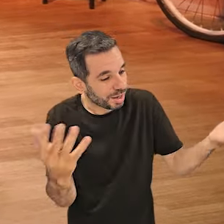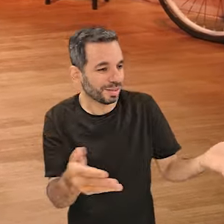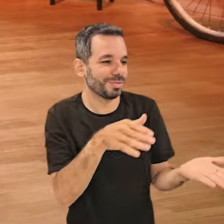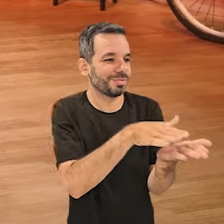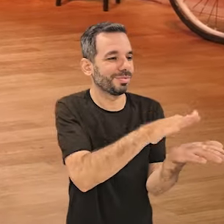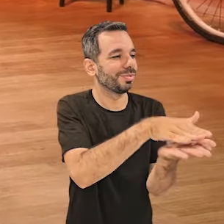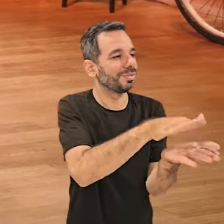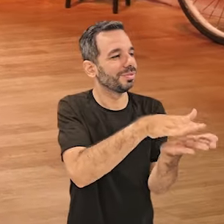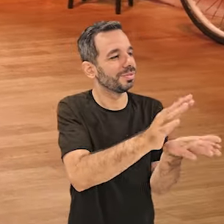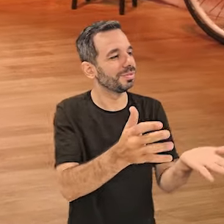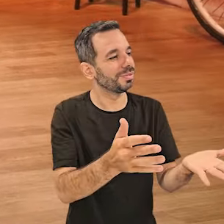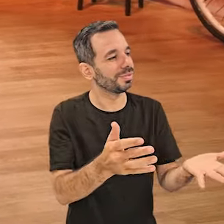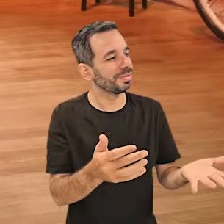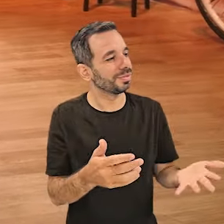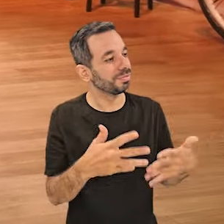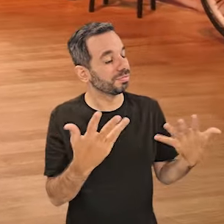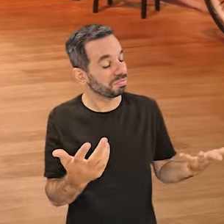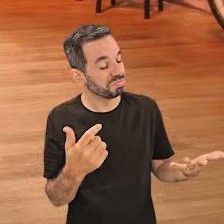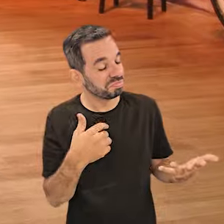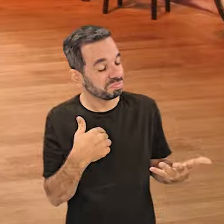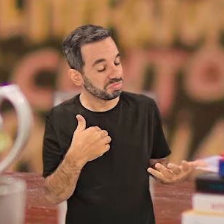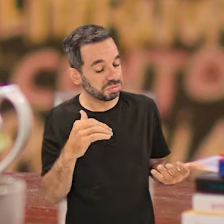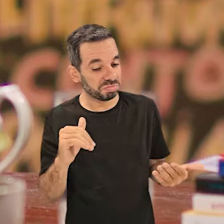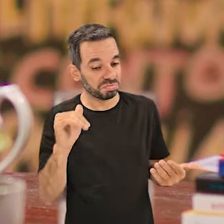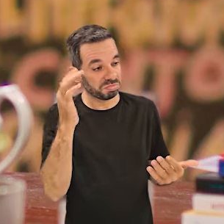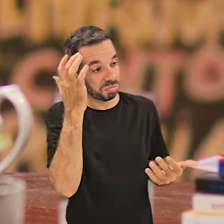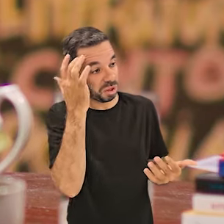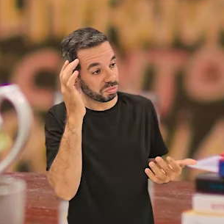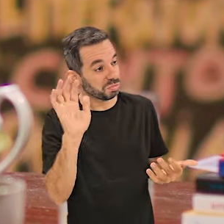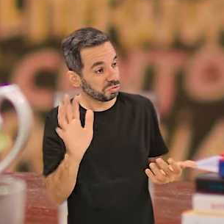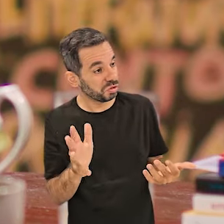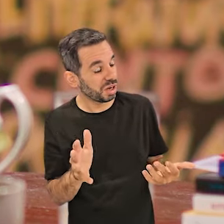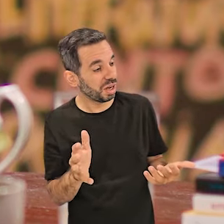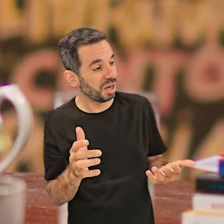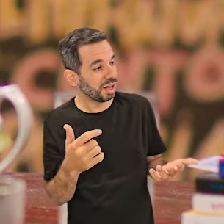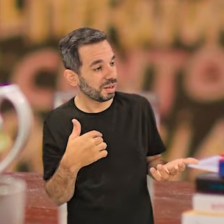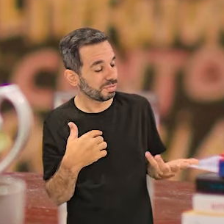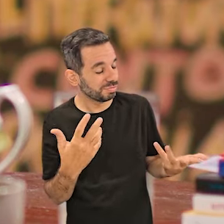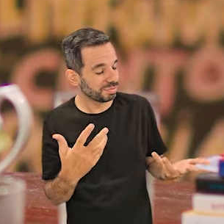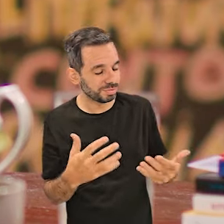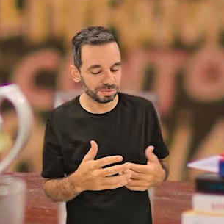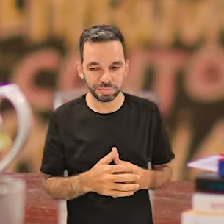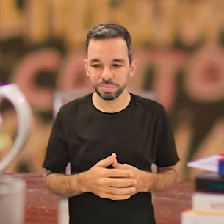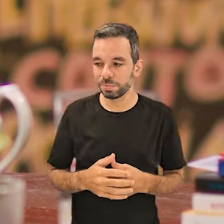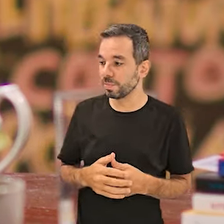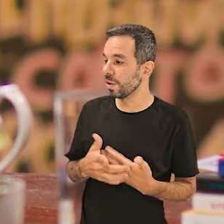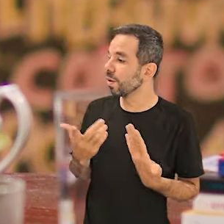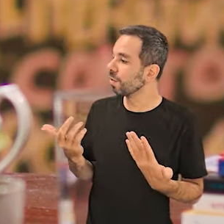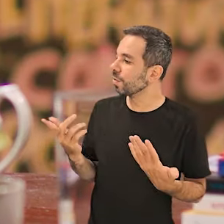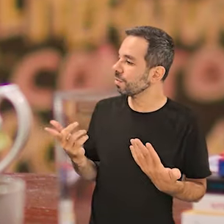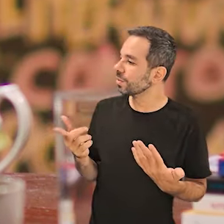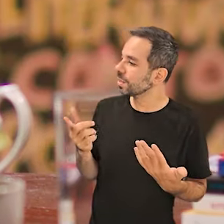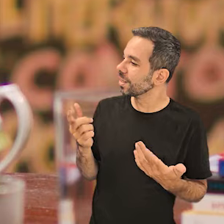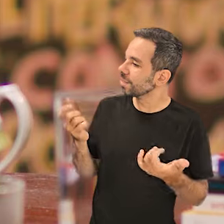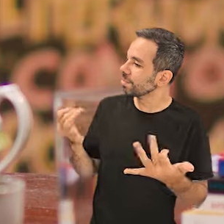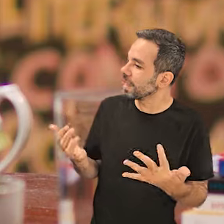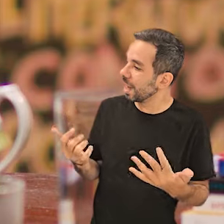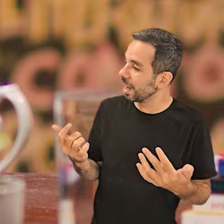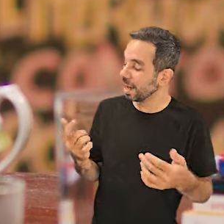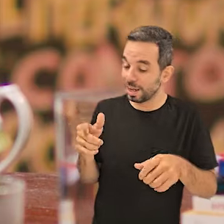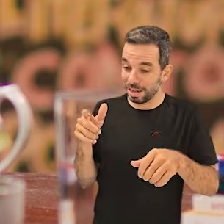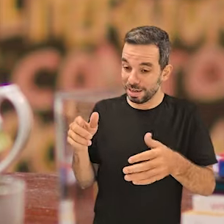escrever dá vazão nesse processo mais maduro da vida. Né? Quando você fala de um processo tardio, tem aquilo de antes